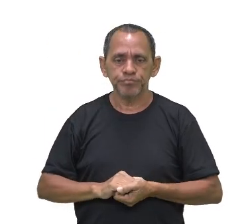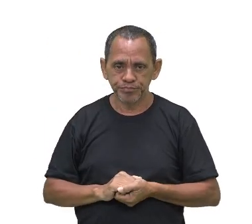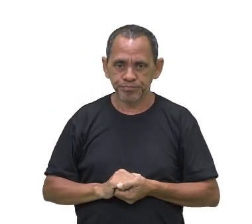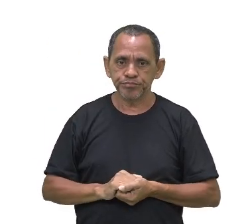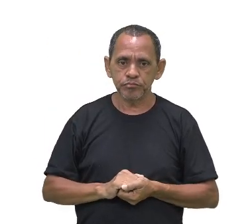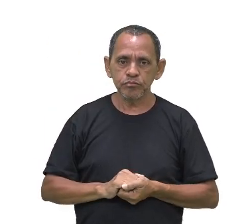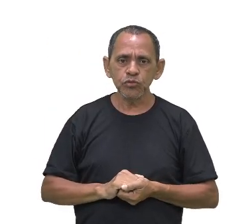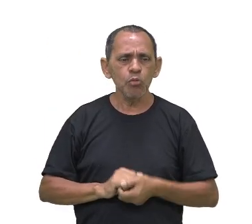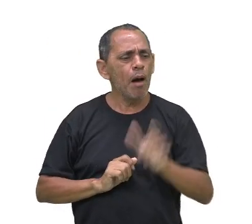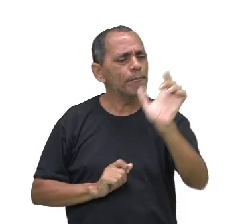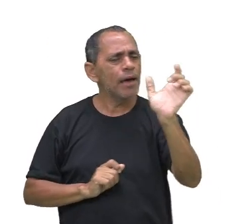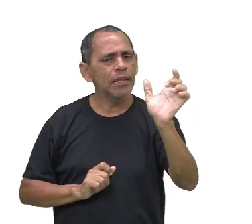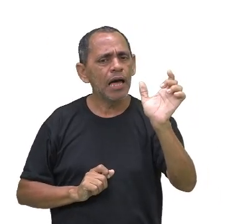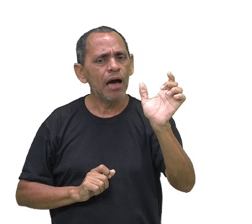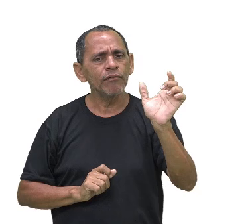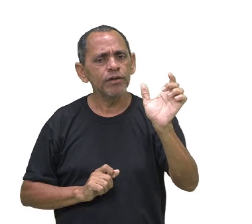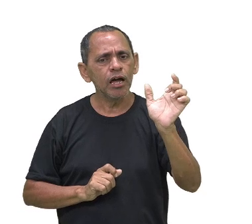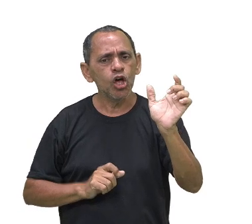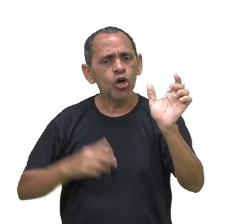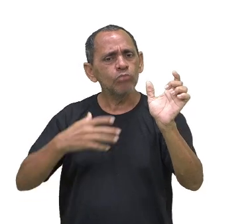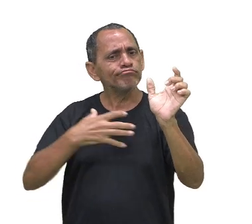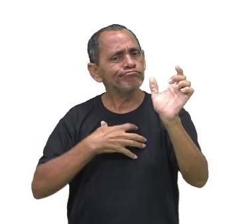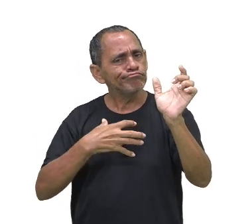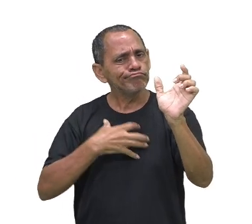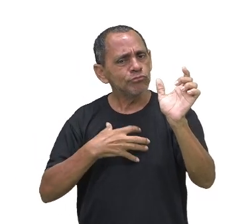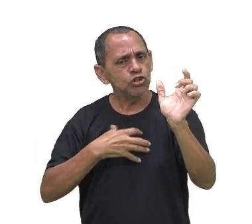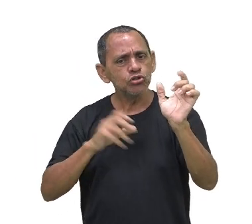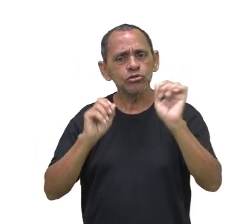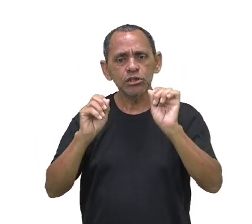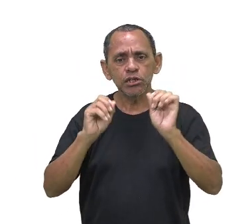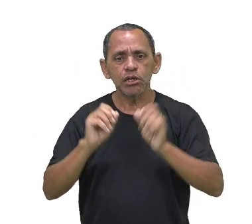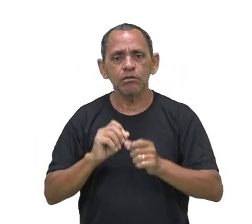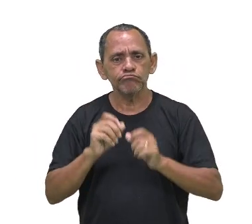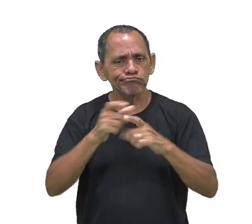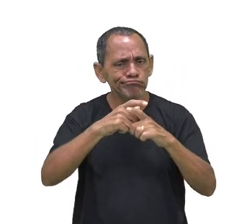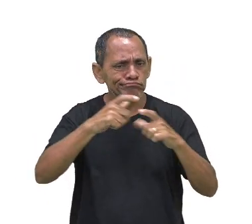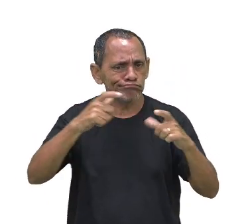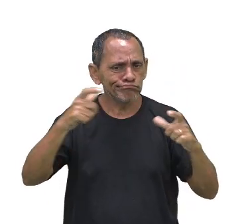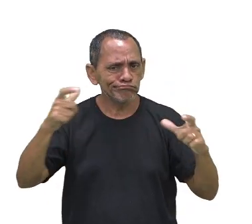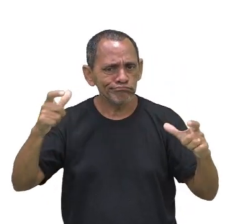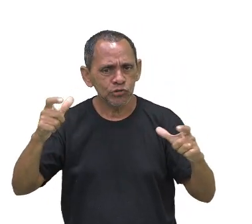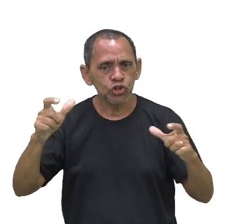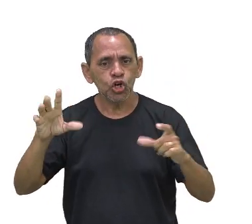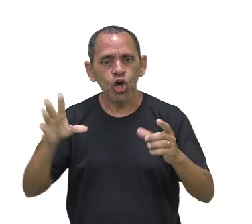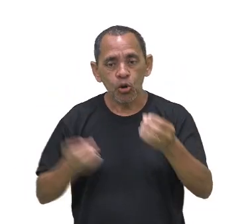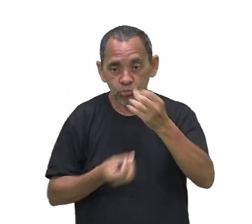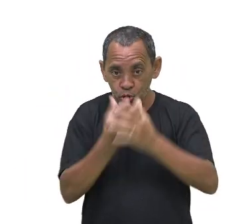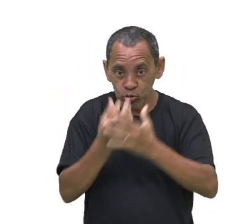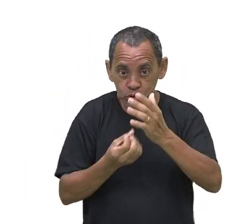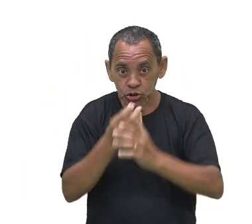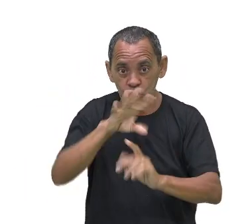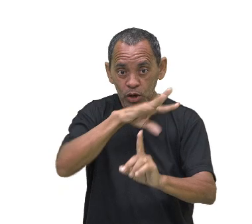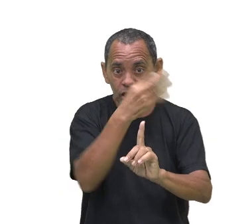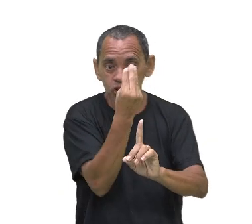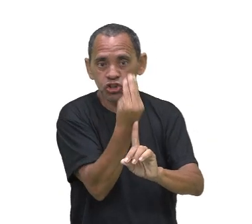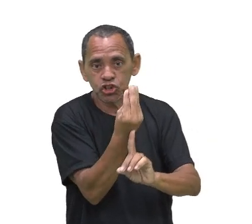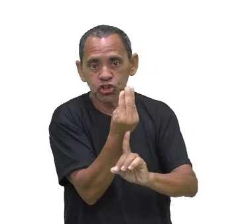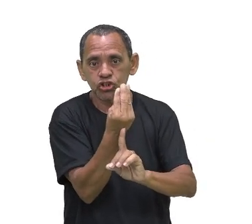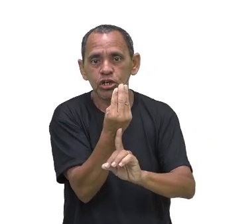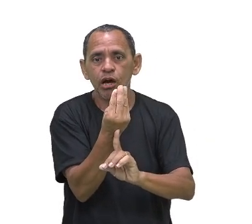pode indicar tanto produção artística quanto modo de vida, ou o conjunto